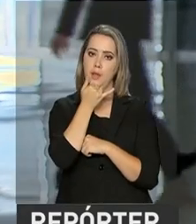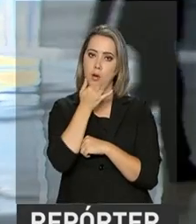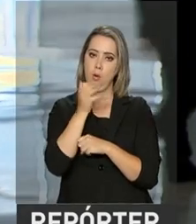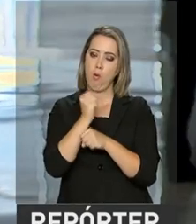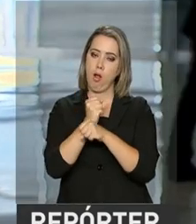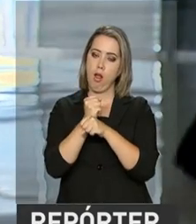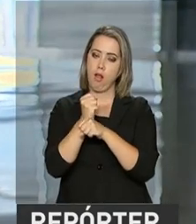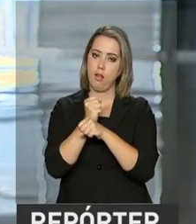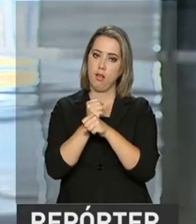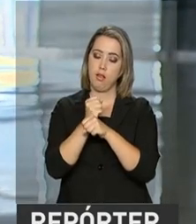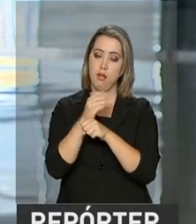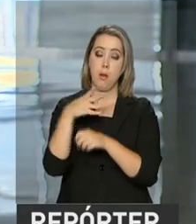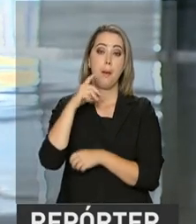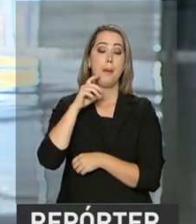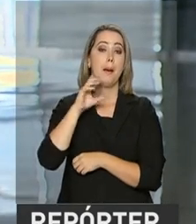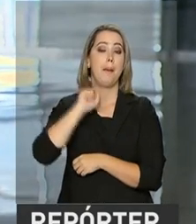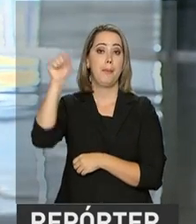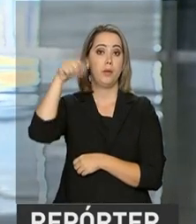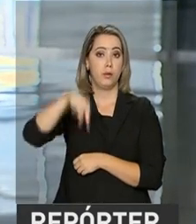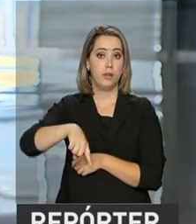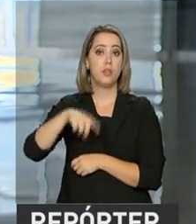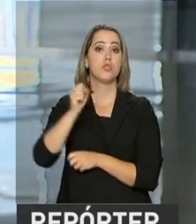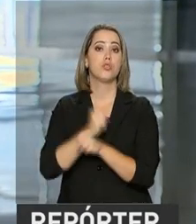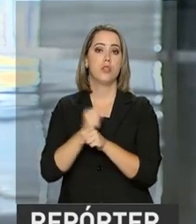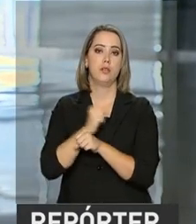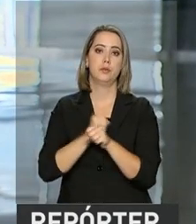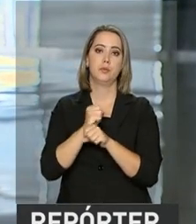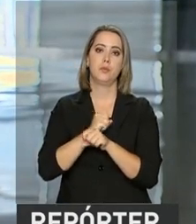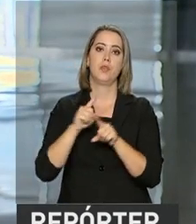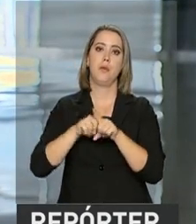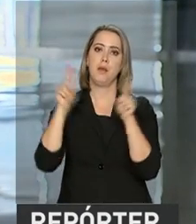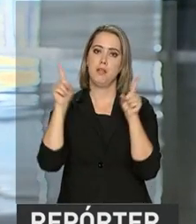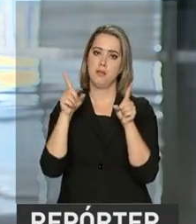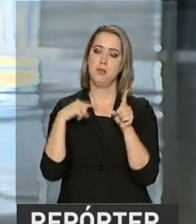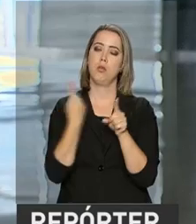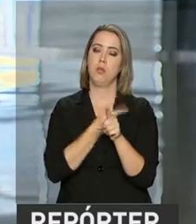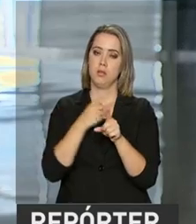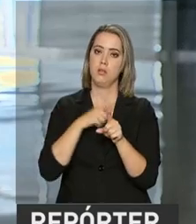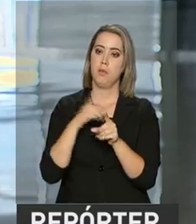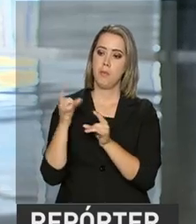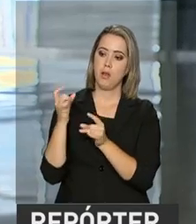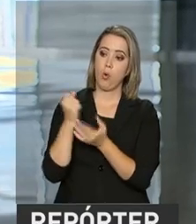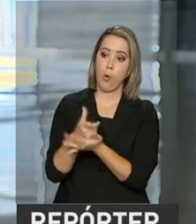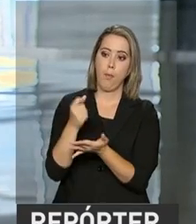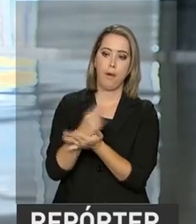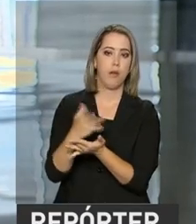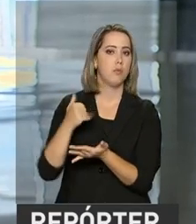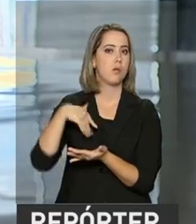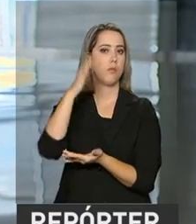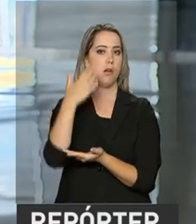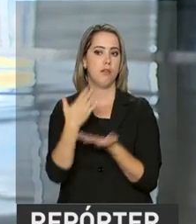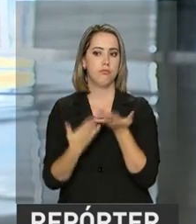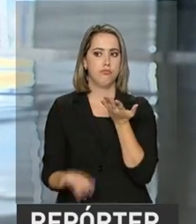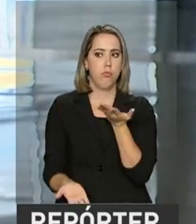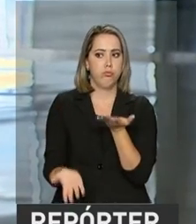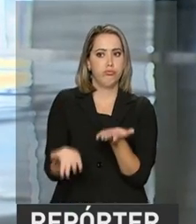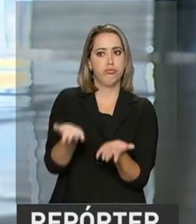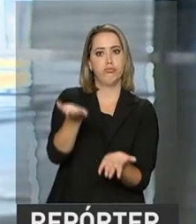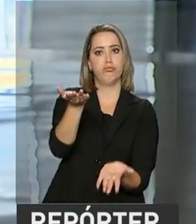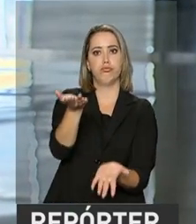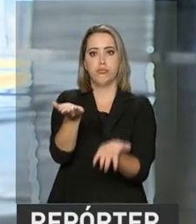no mês passado mas mas também importamos mais do exterior o que mostra que o fluxo da balança comercial